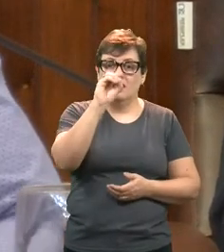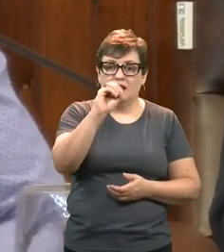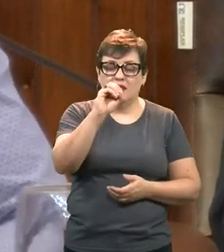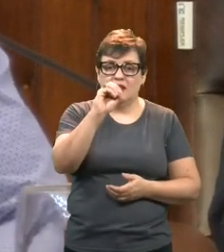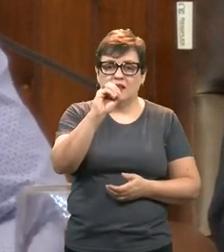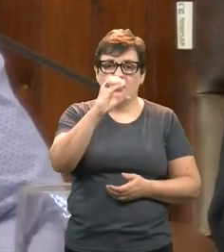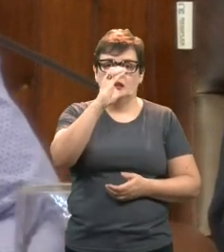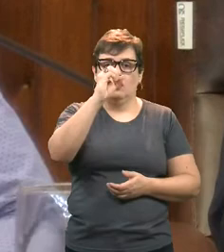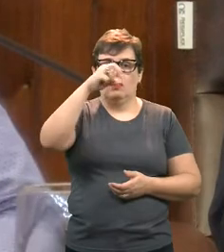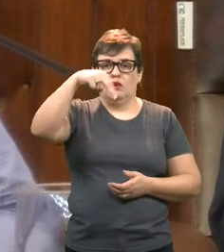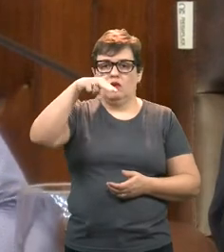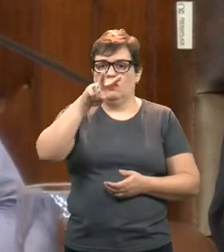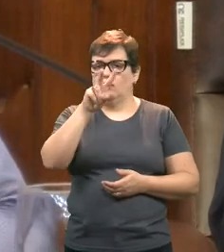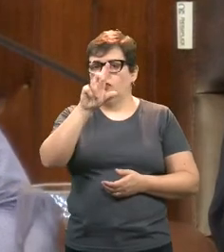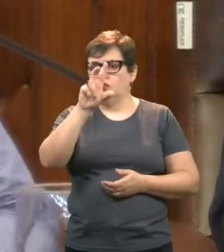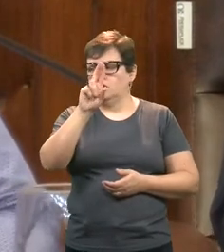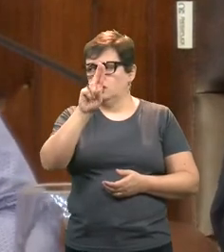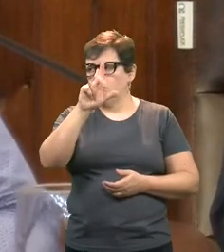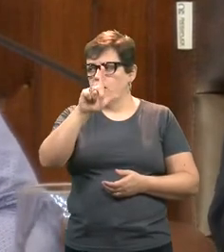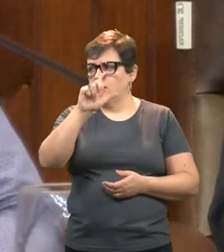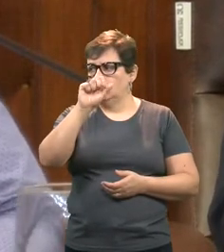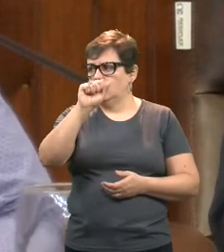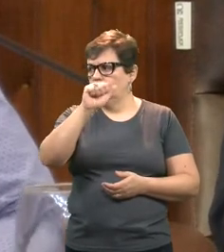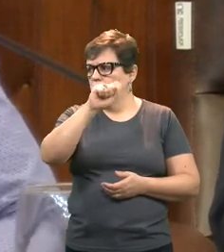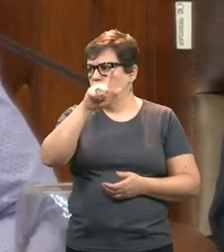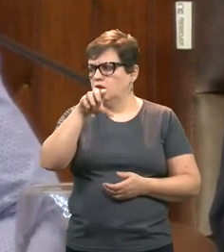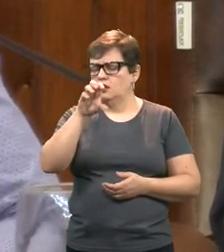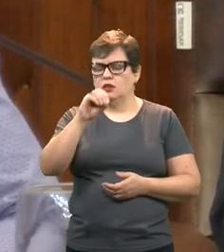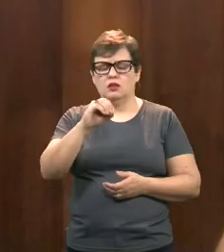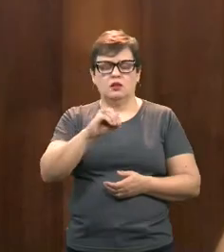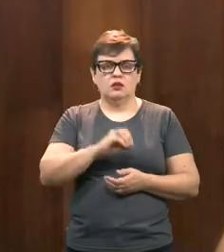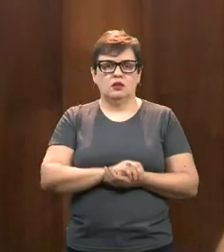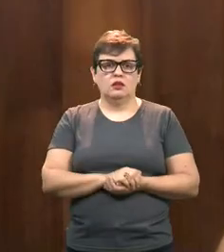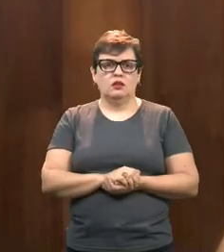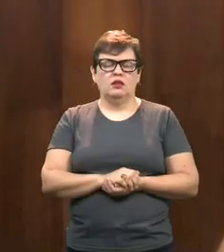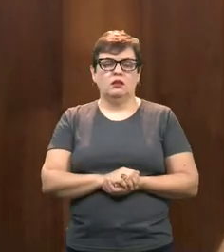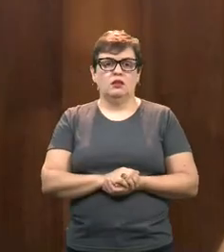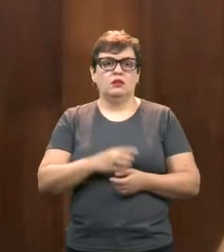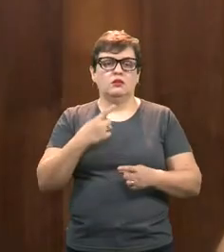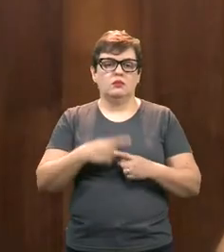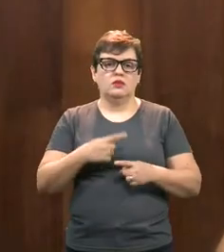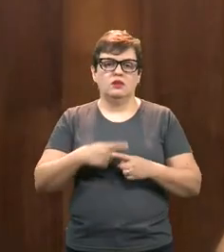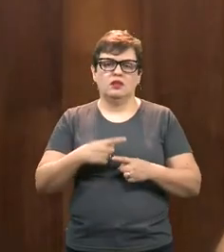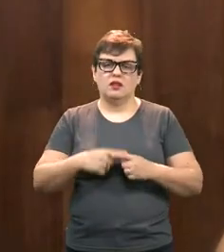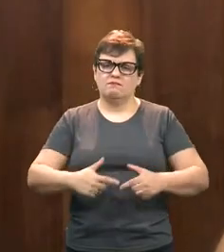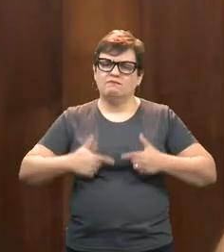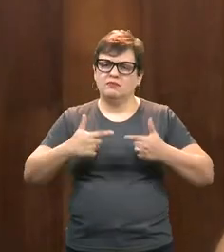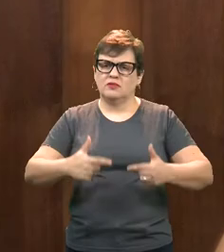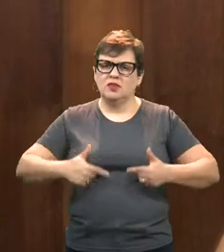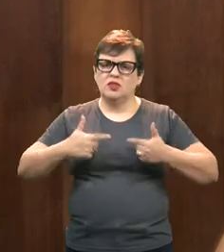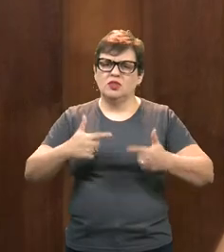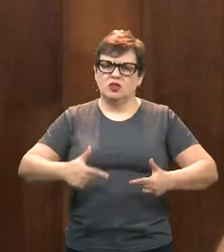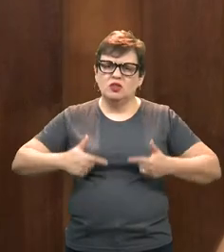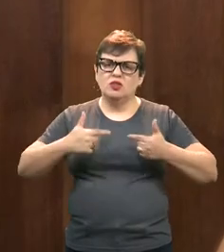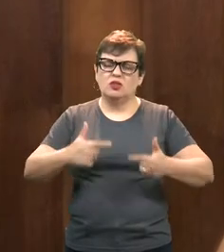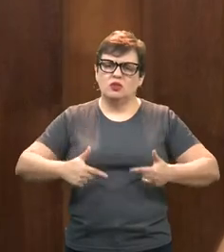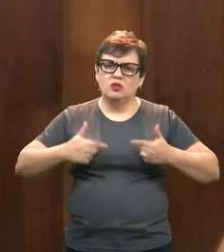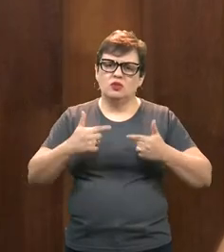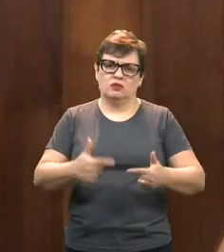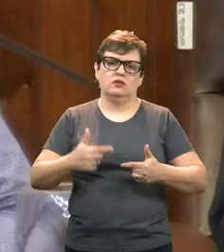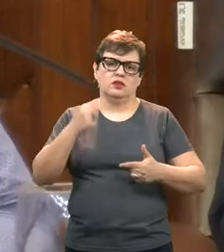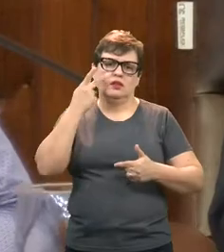um guerreiro, pois esse menino, desde os 39 dias de vida, vem lutando pela vida e nos ensinando